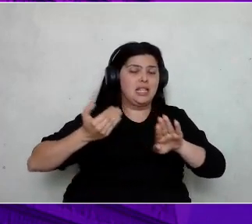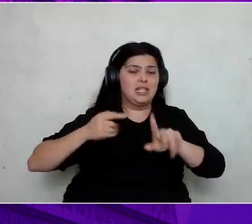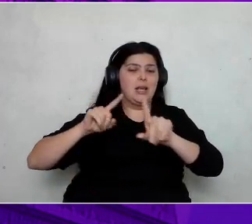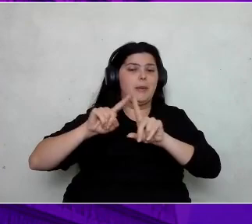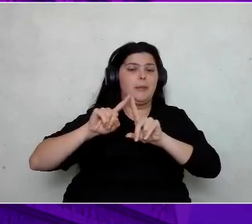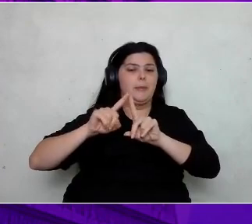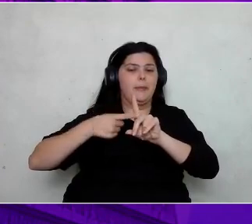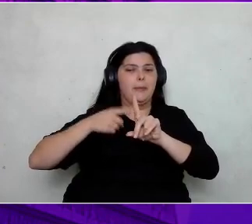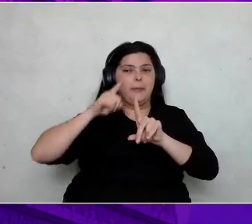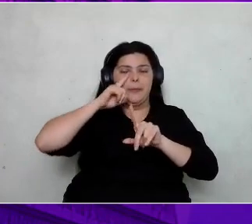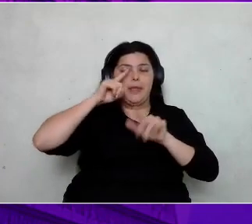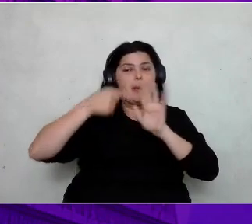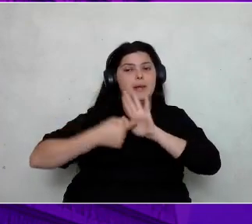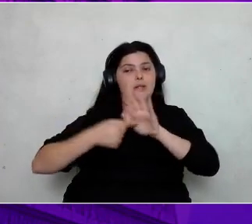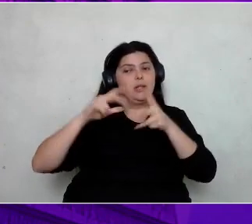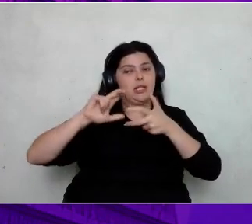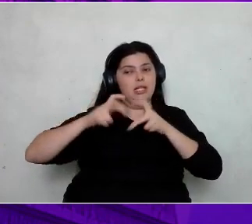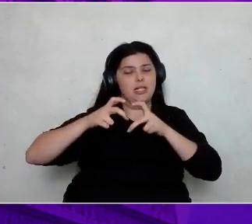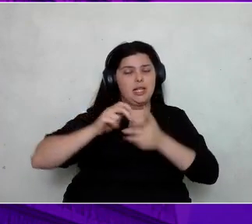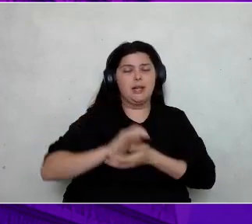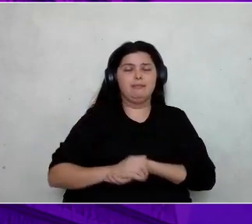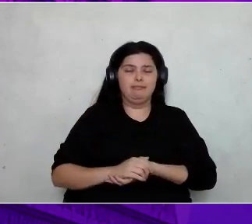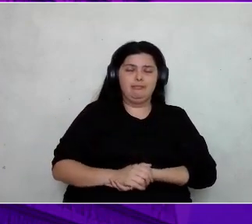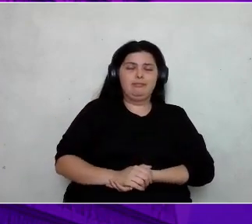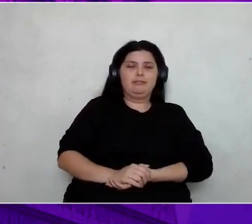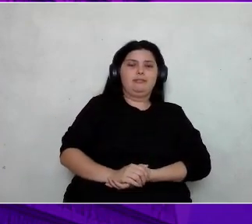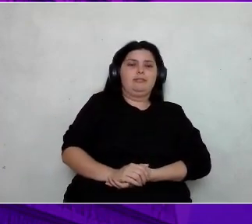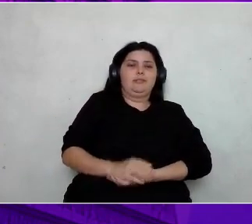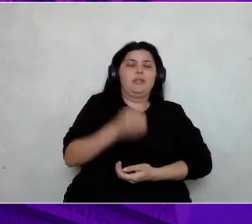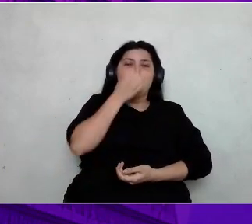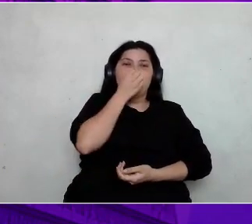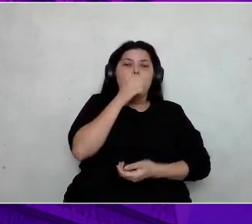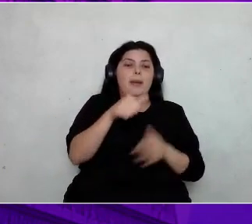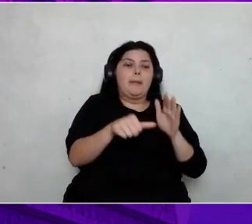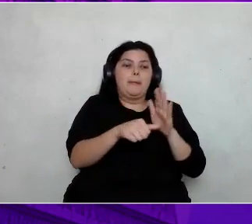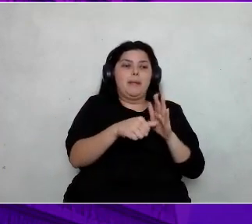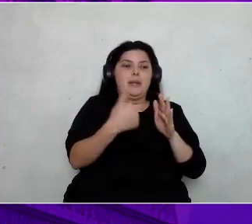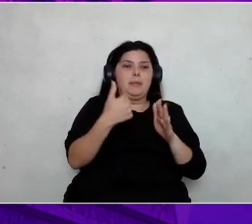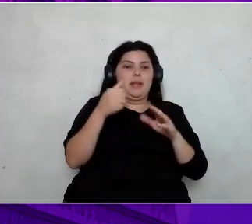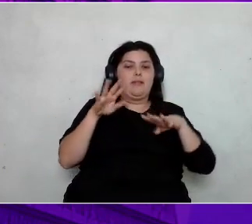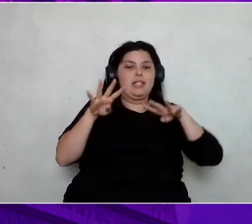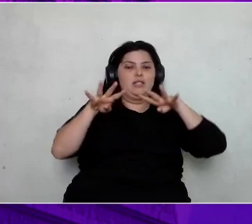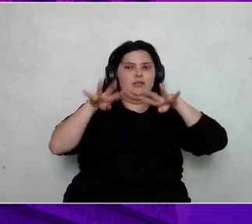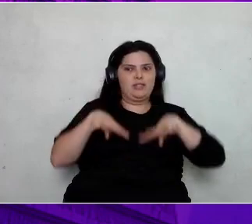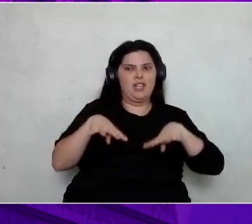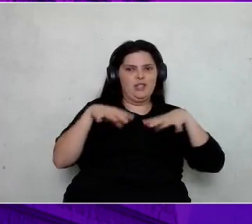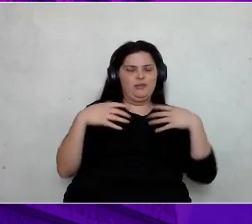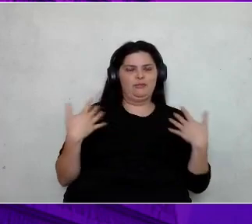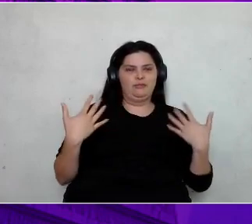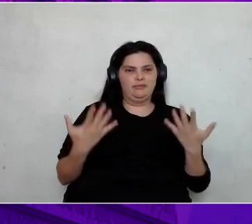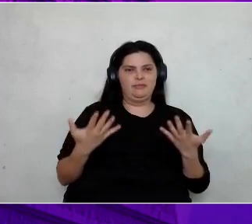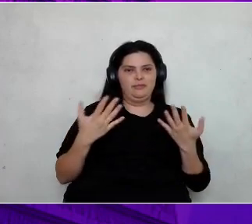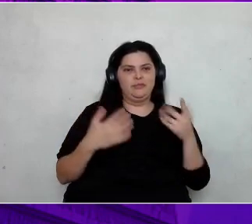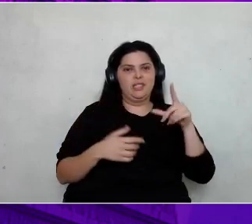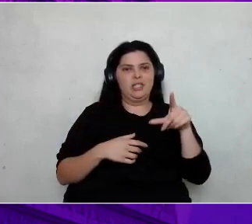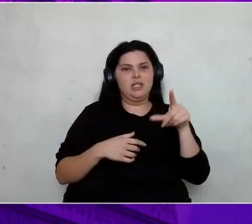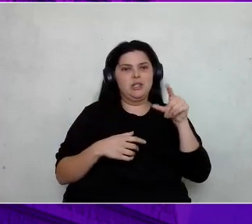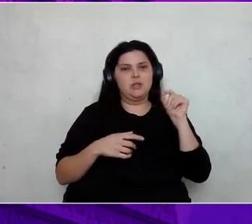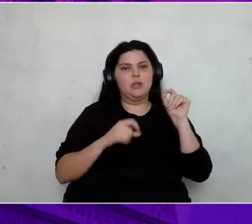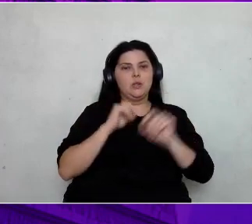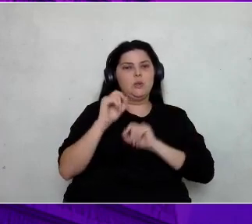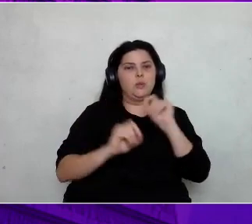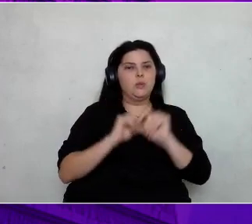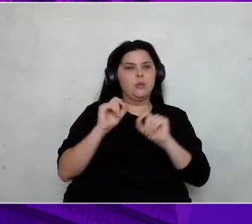no TDC, então é muito legal, mas é a minha primeira vez aqui no Stadium. E aí eu escolhi trazer para vocês hoje